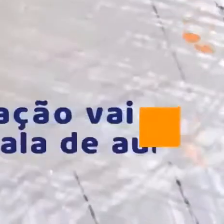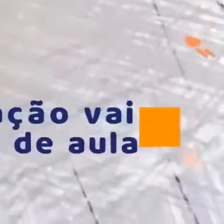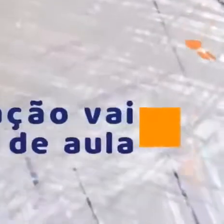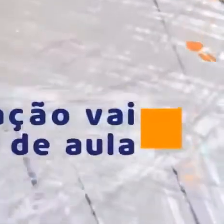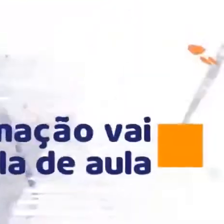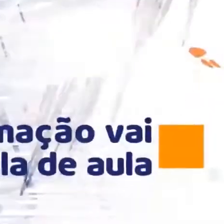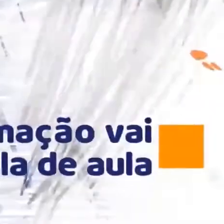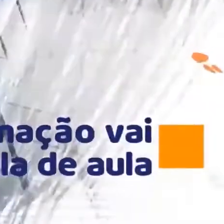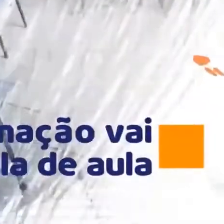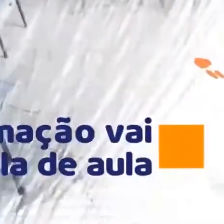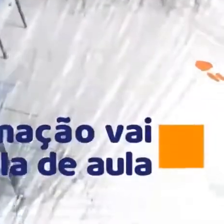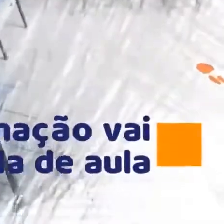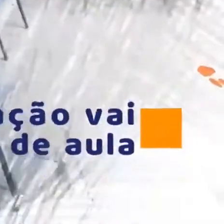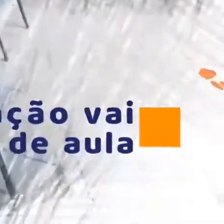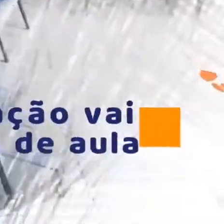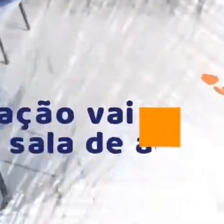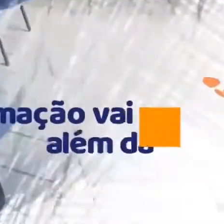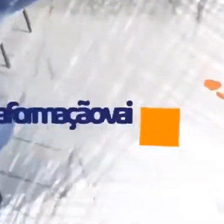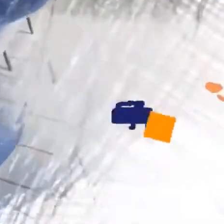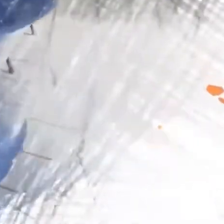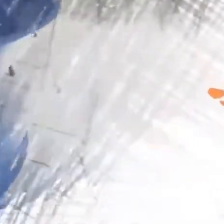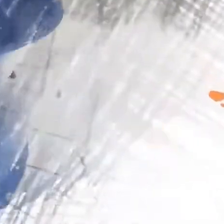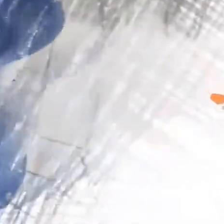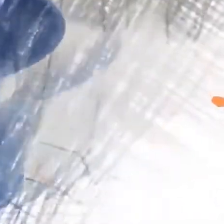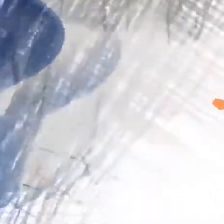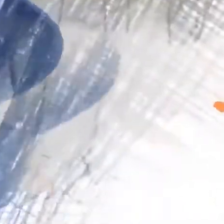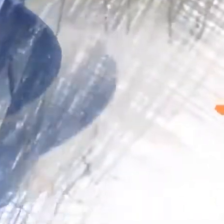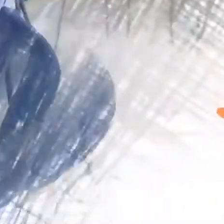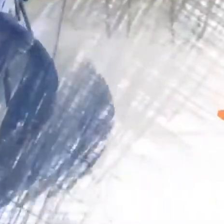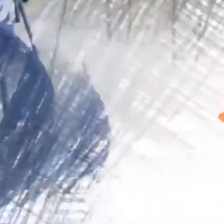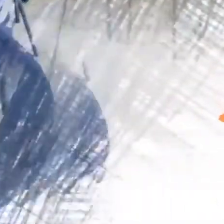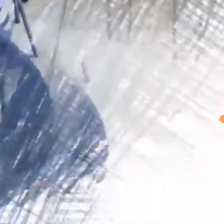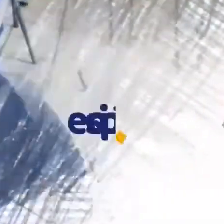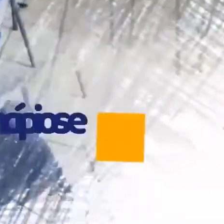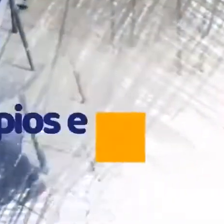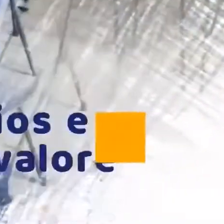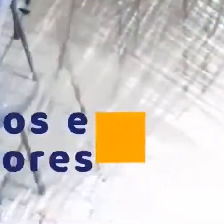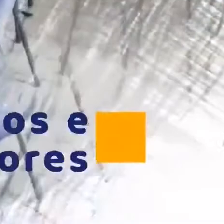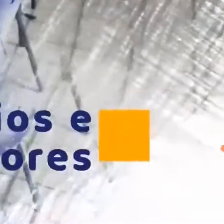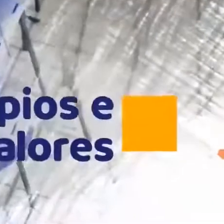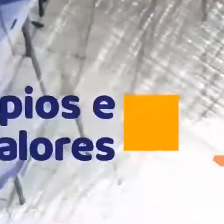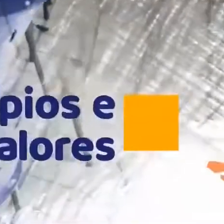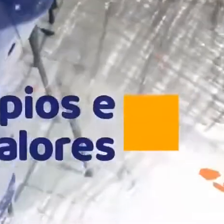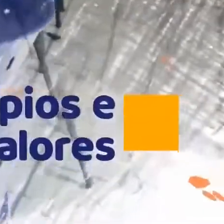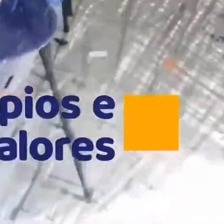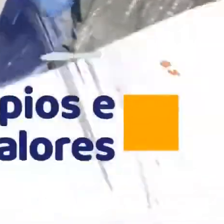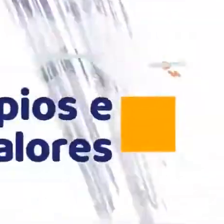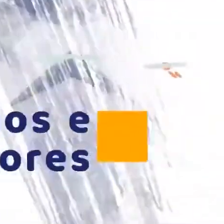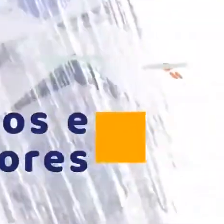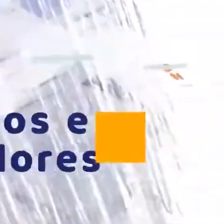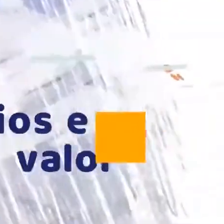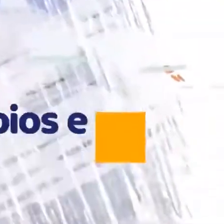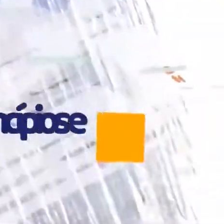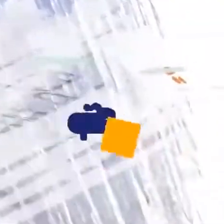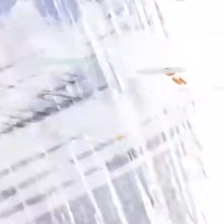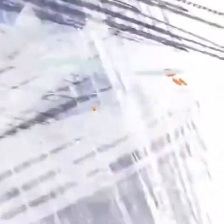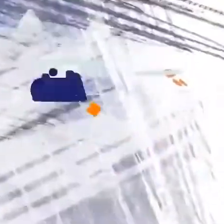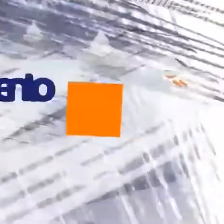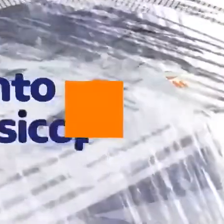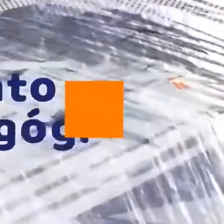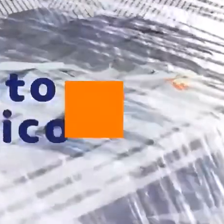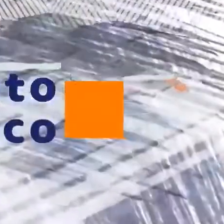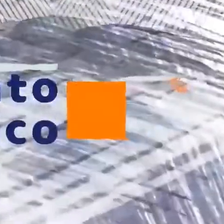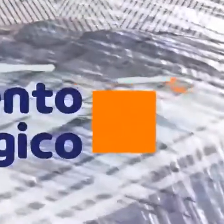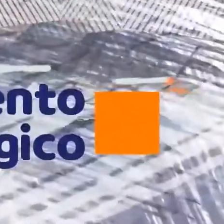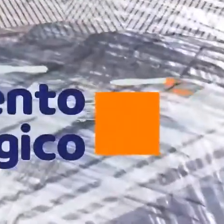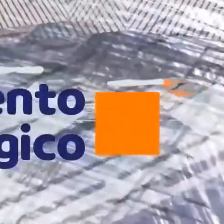Aqui a formação vai além da sala de aula. O nosso foco é formar cidadãos éticos com princípios e valores bem fundamentados.